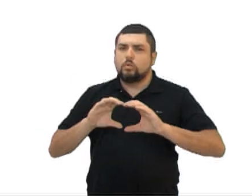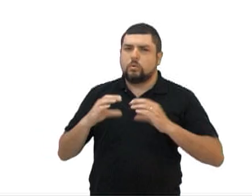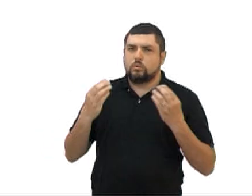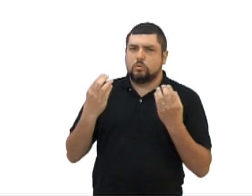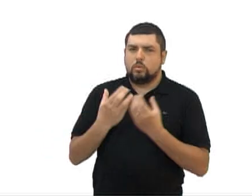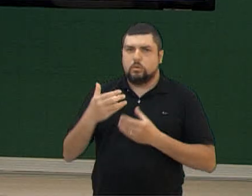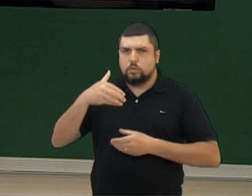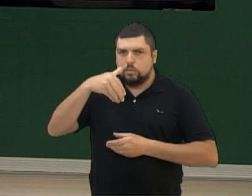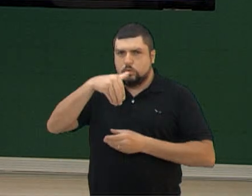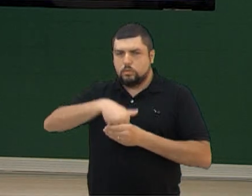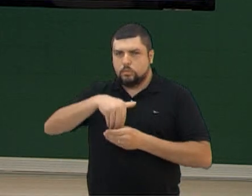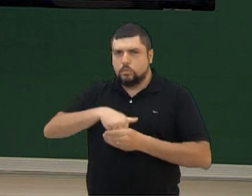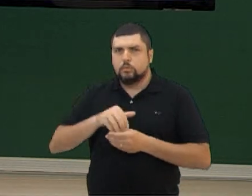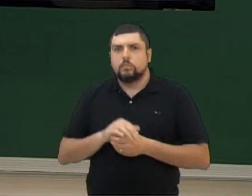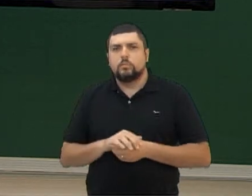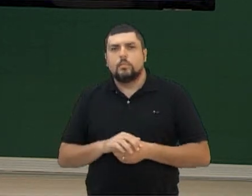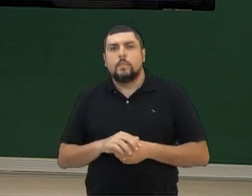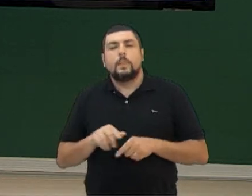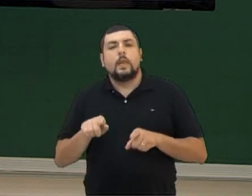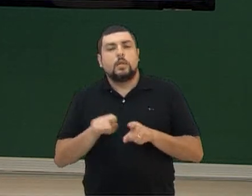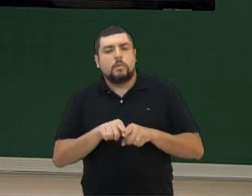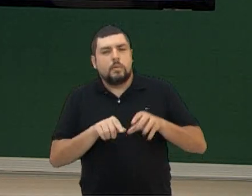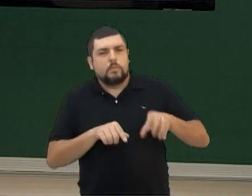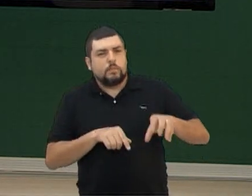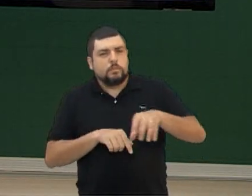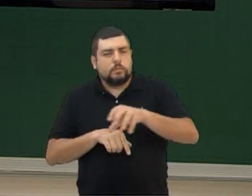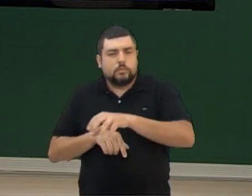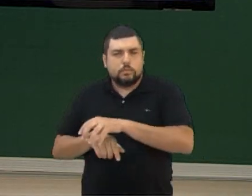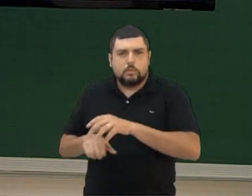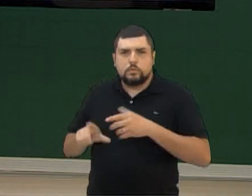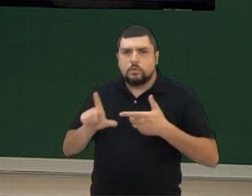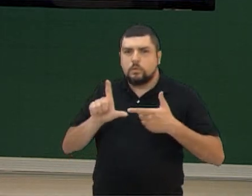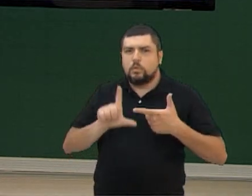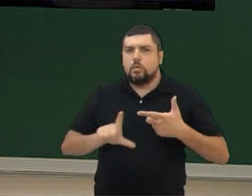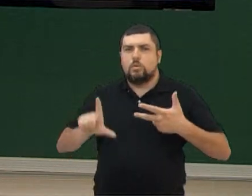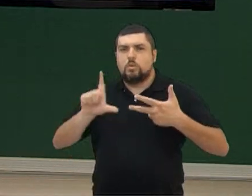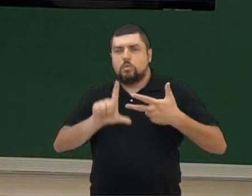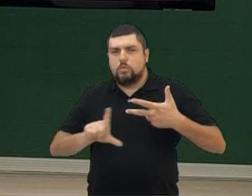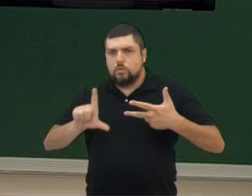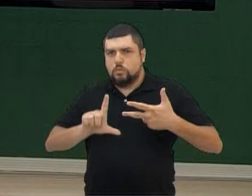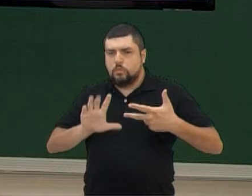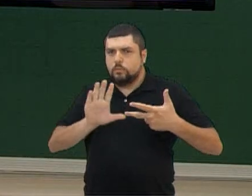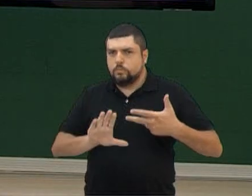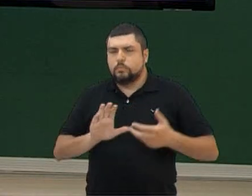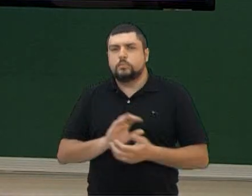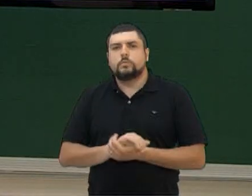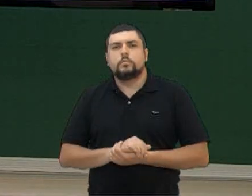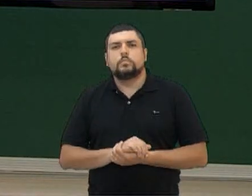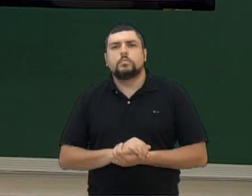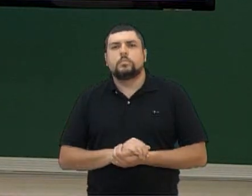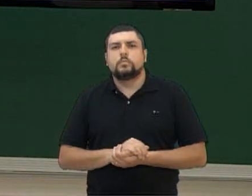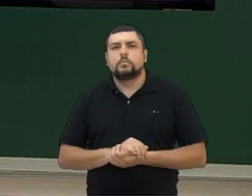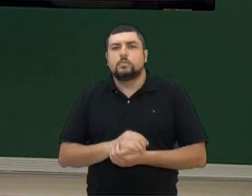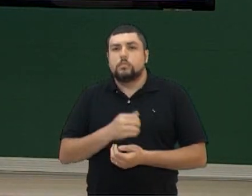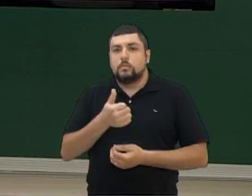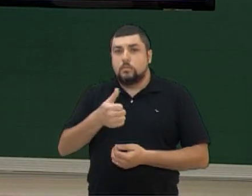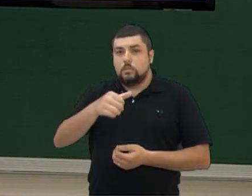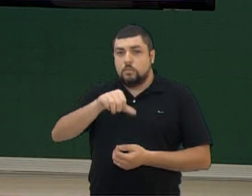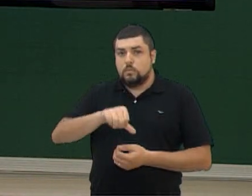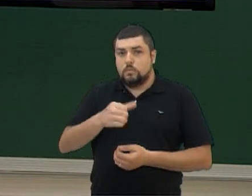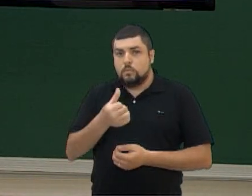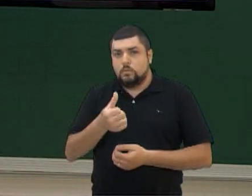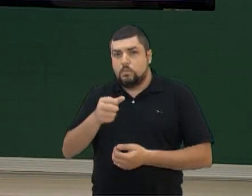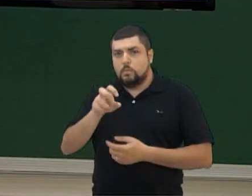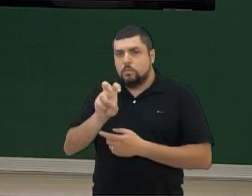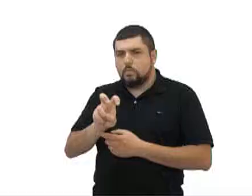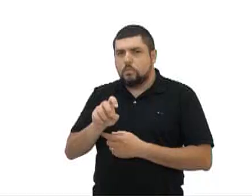ele manteve alguns órgãos legislativos. Em 65, a gente tem o ato